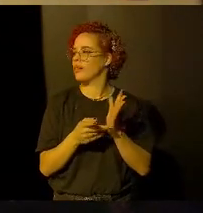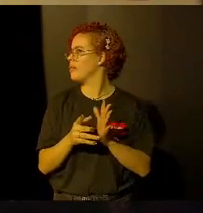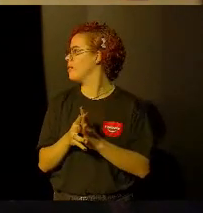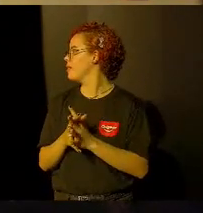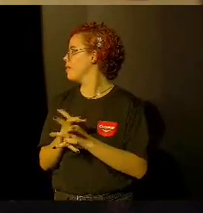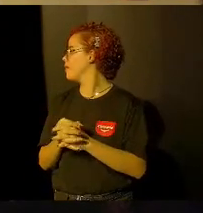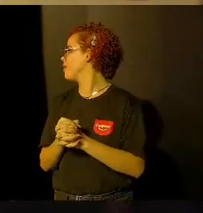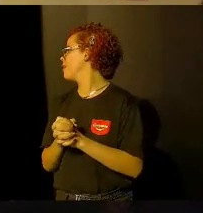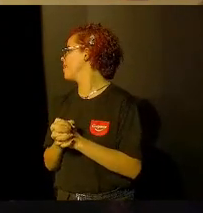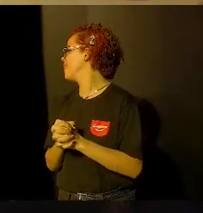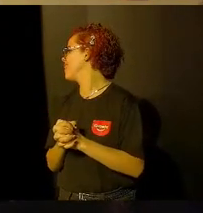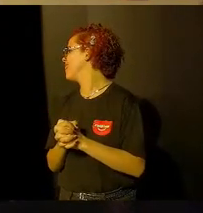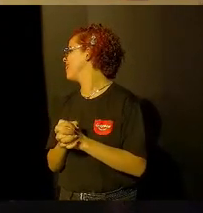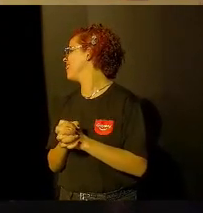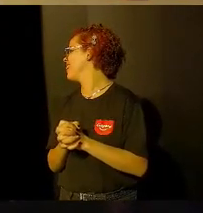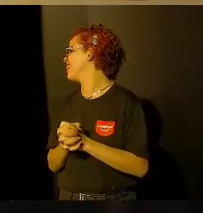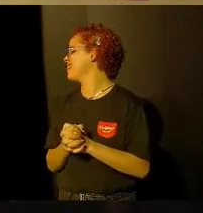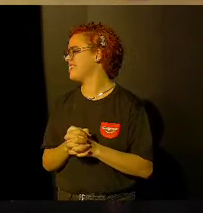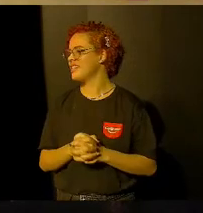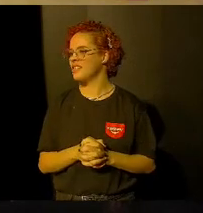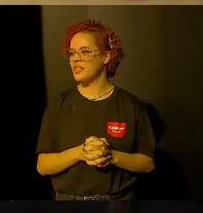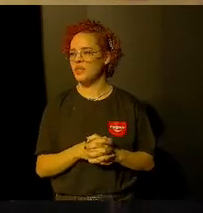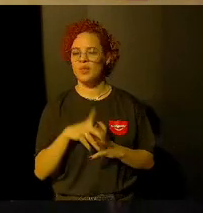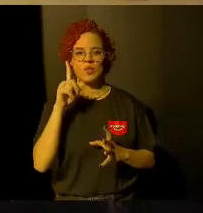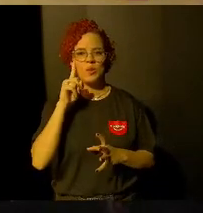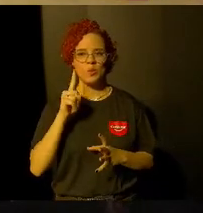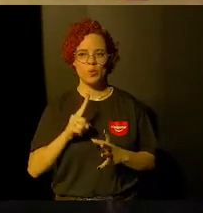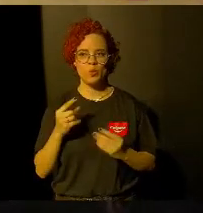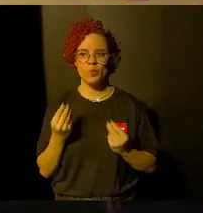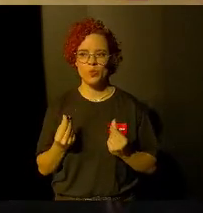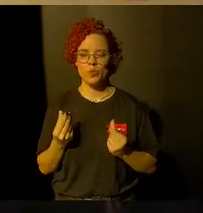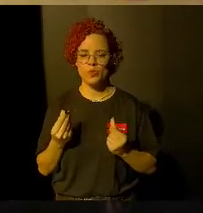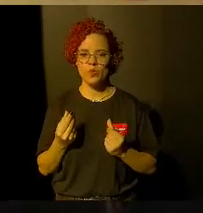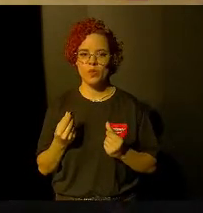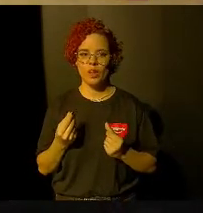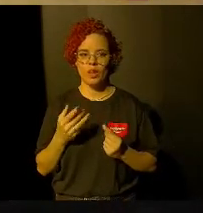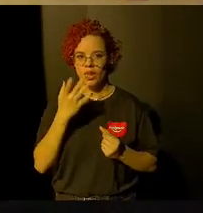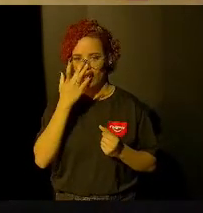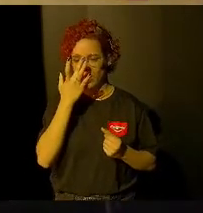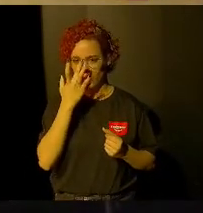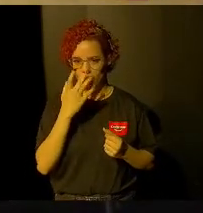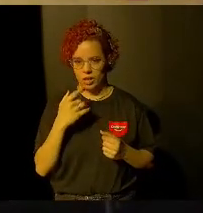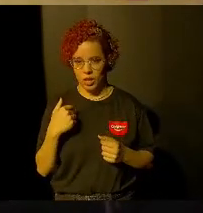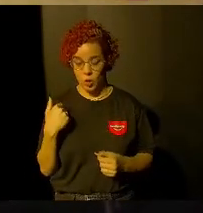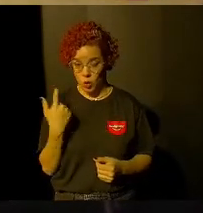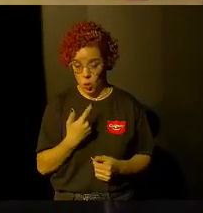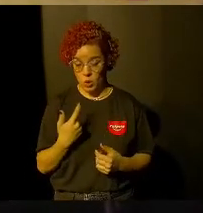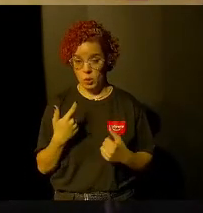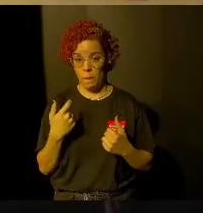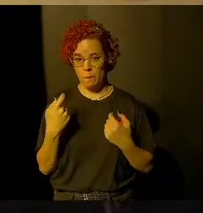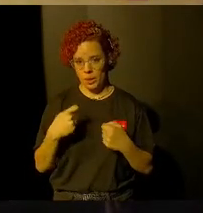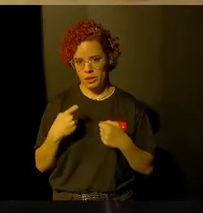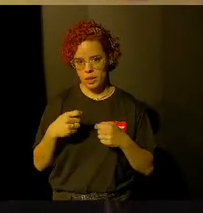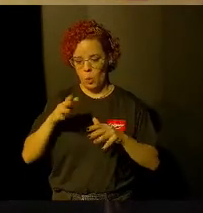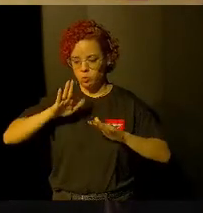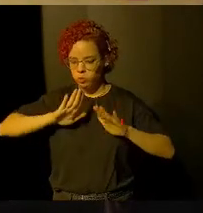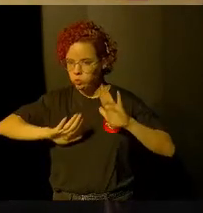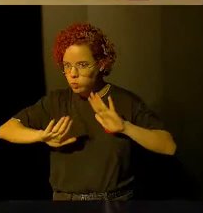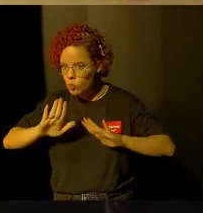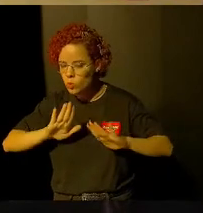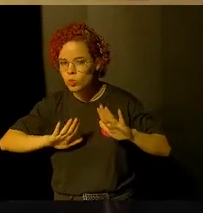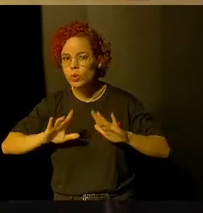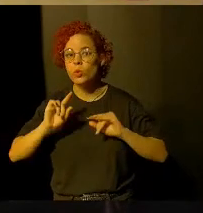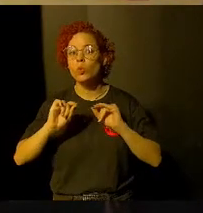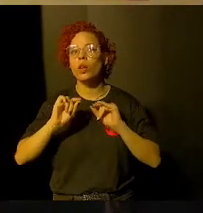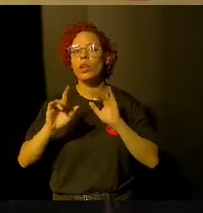isso não sei estamos escutando porque assim nós temos que ter bastante cuidado na